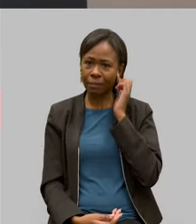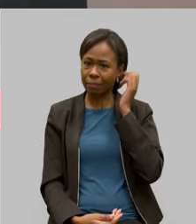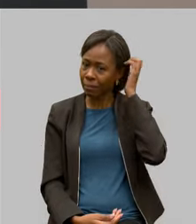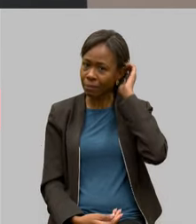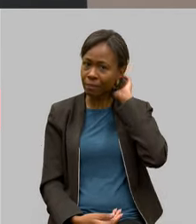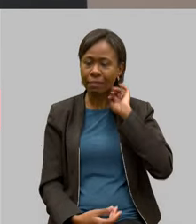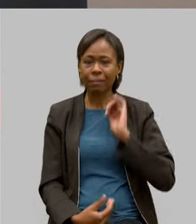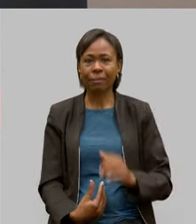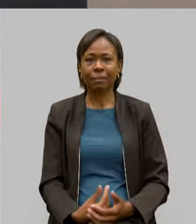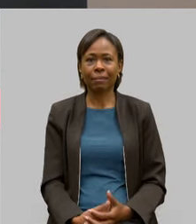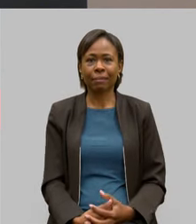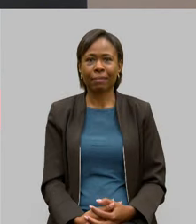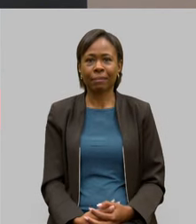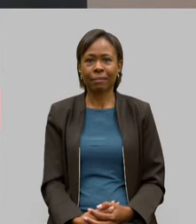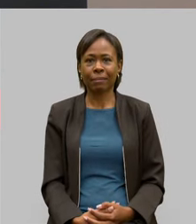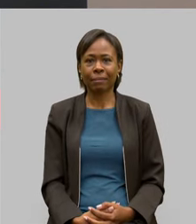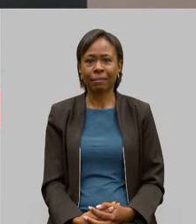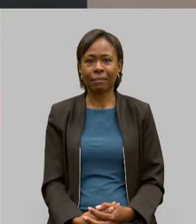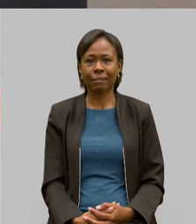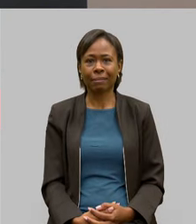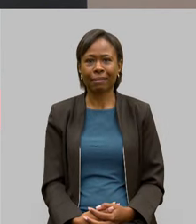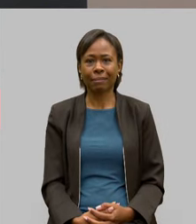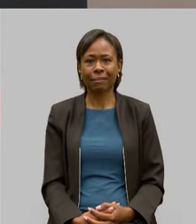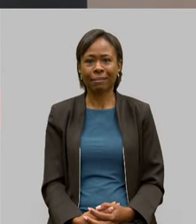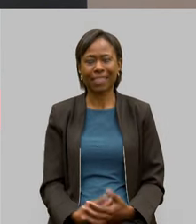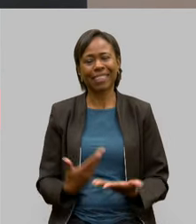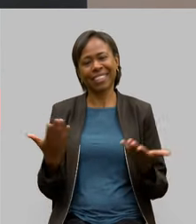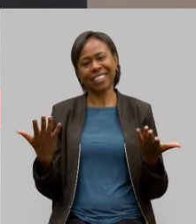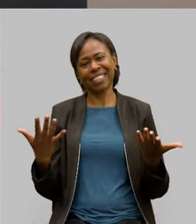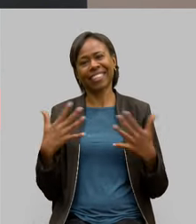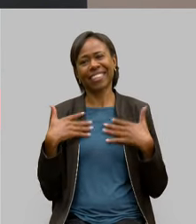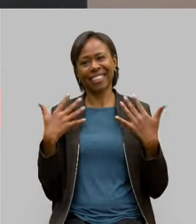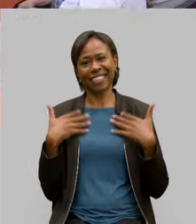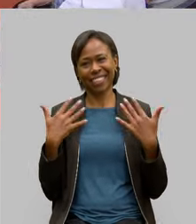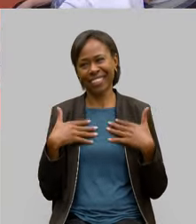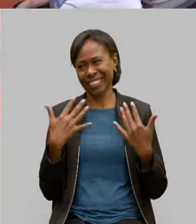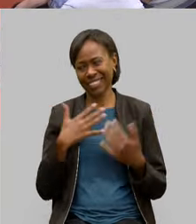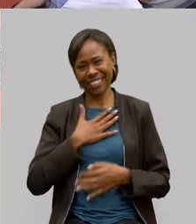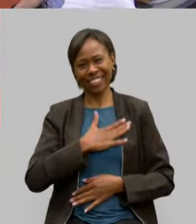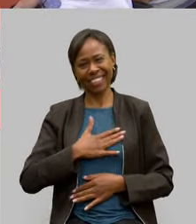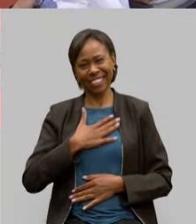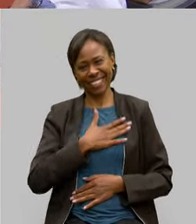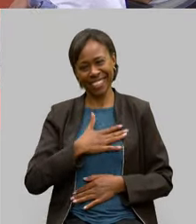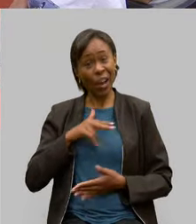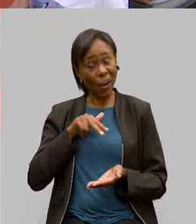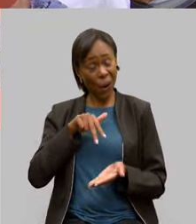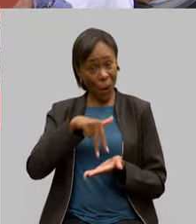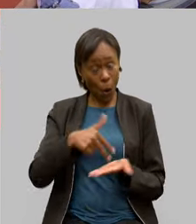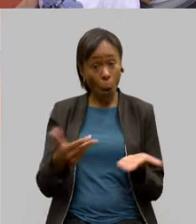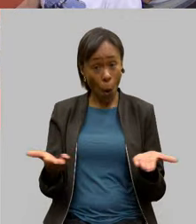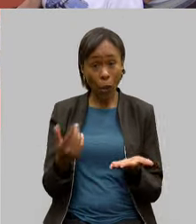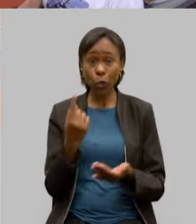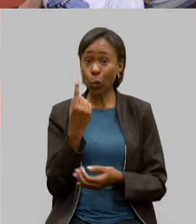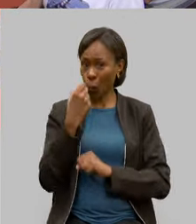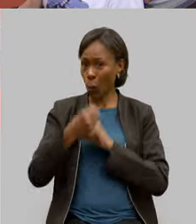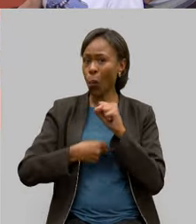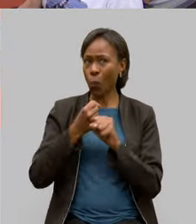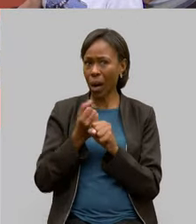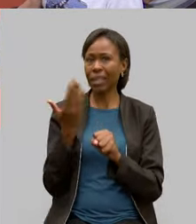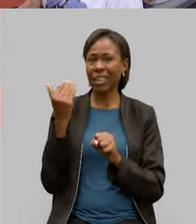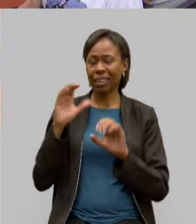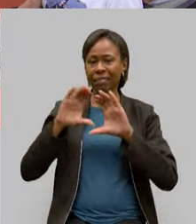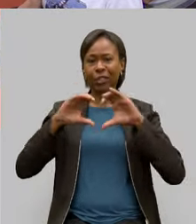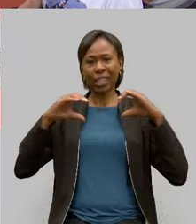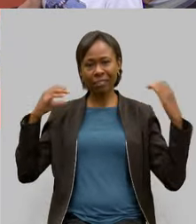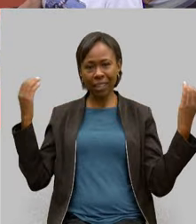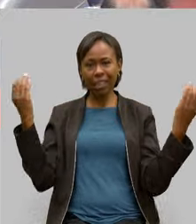psicóloga a É com grande alegria Eh hoje faz um ano que a gente realizou o primeiro Congresso de Psicologia e